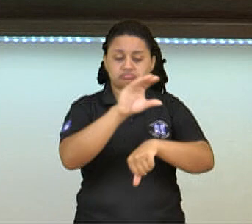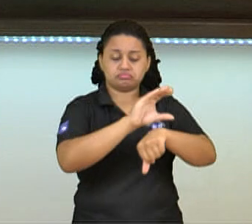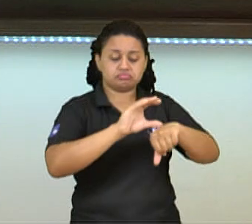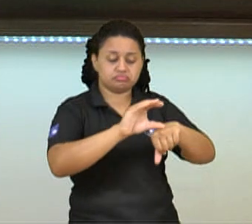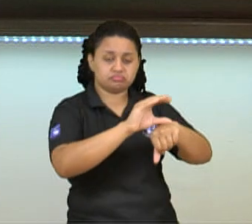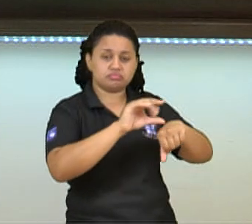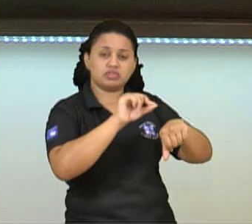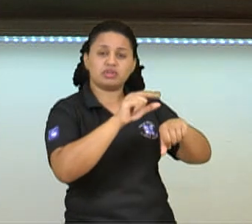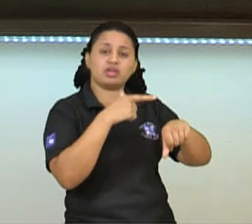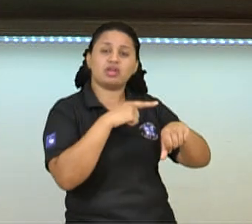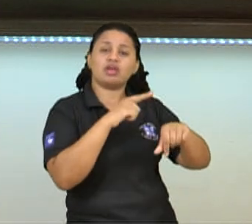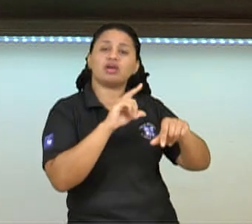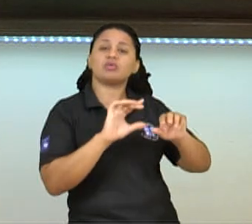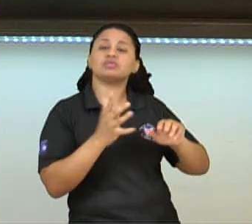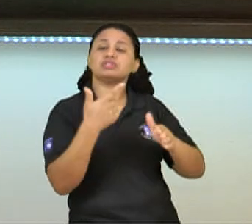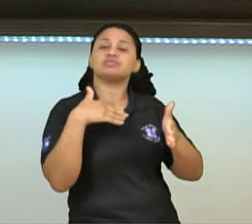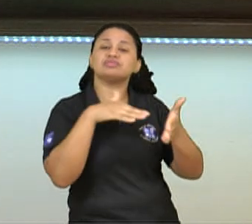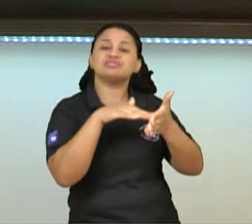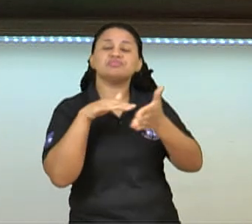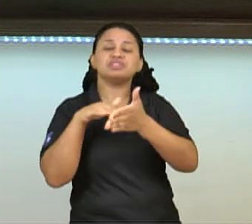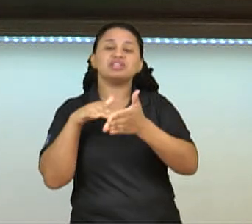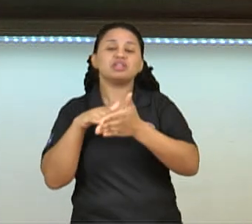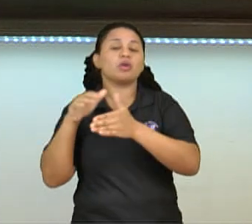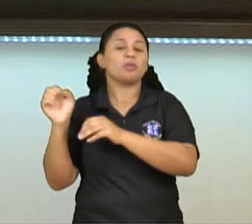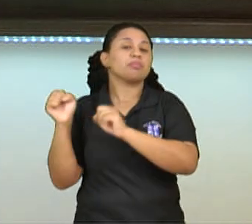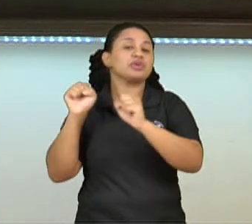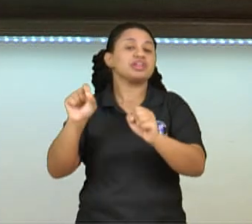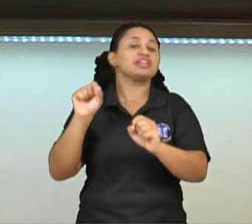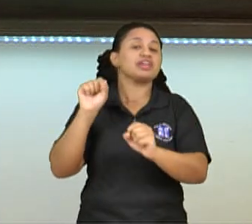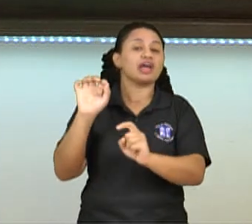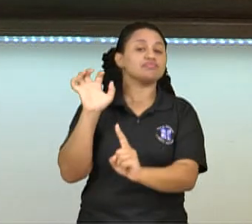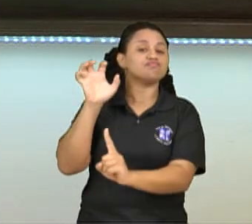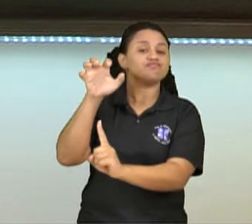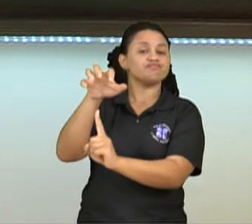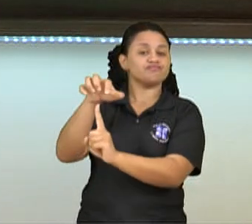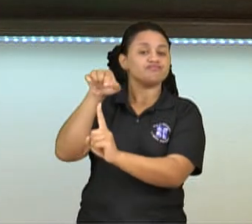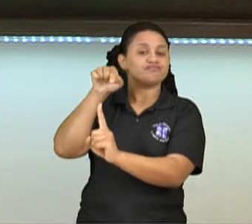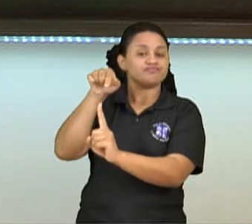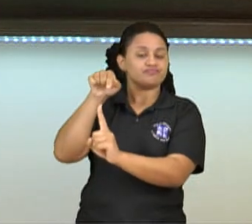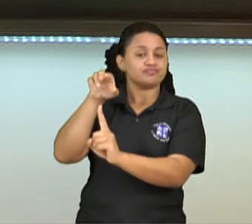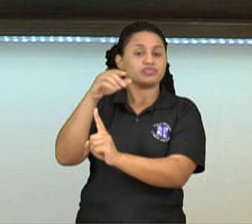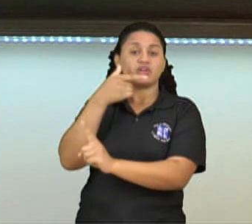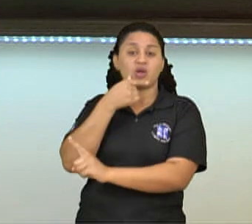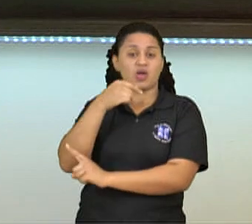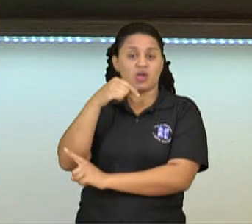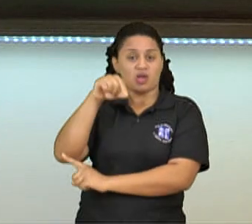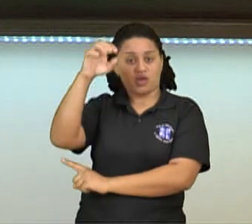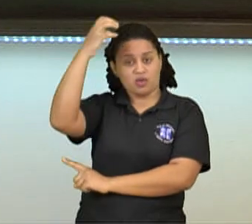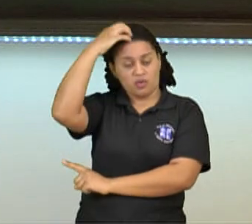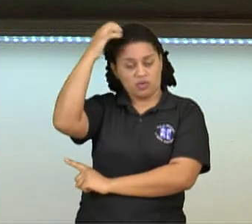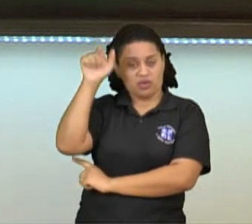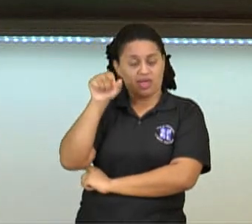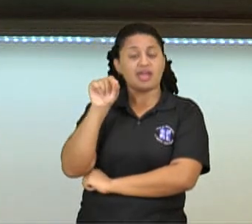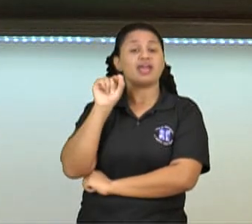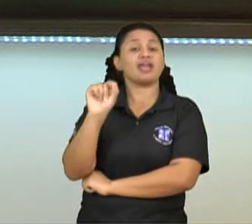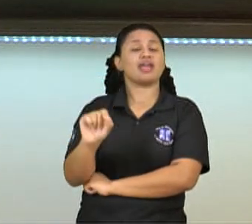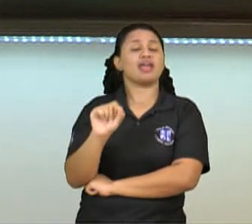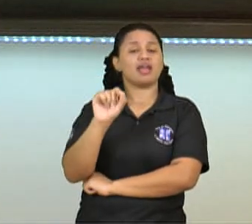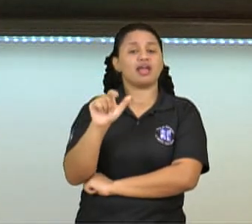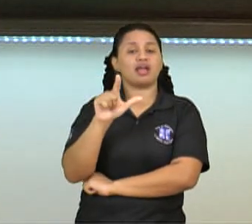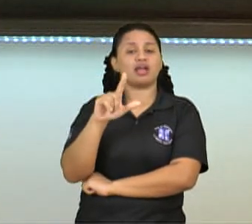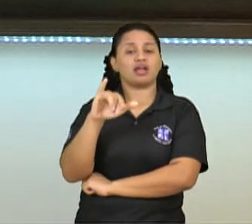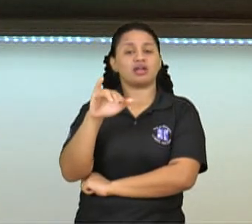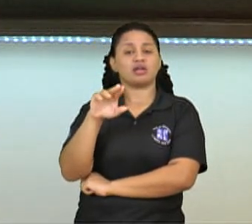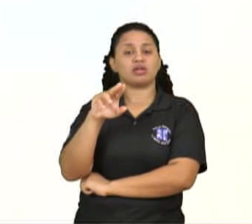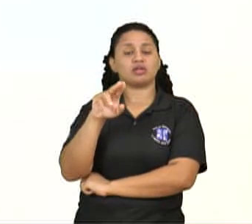acabaram limitando o poder do rei. O rei da França, nesse período, era o rei Luís XVI. E a gente